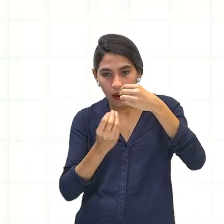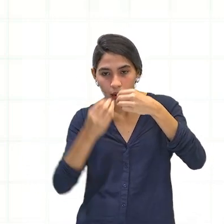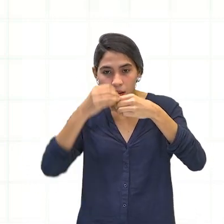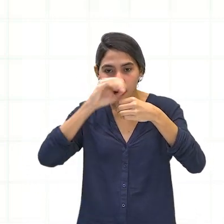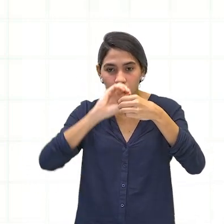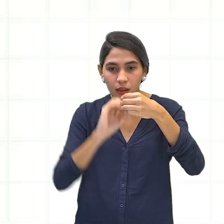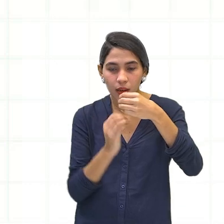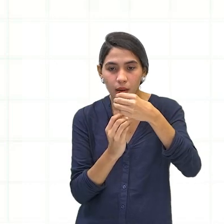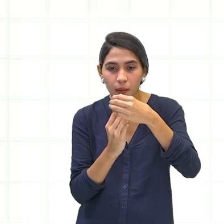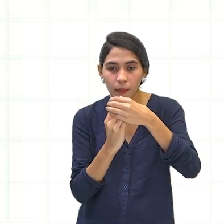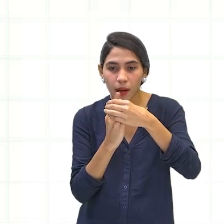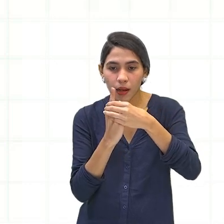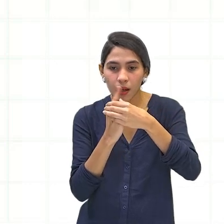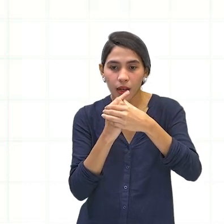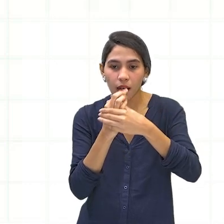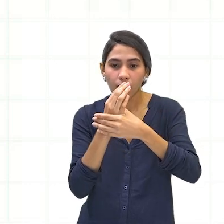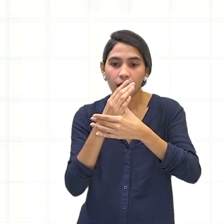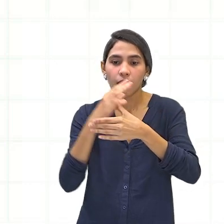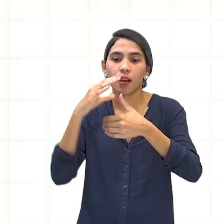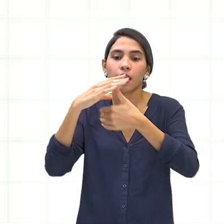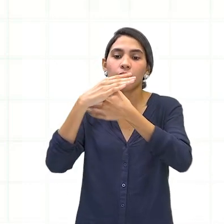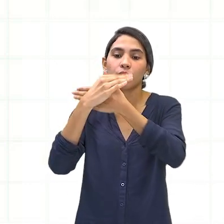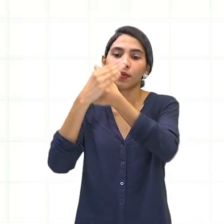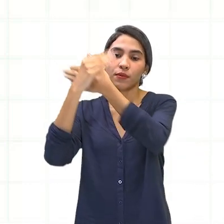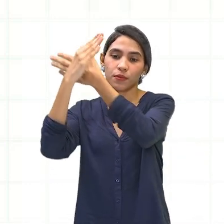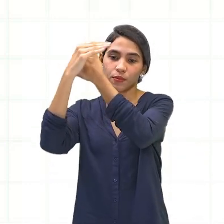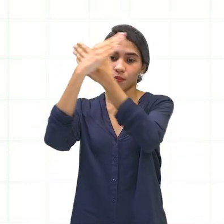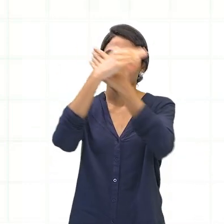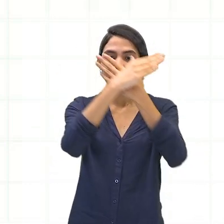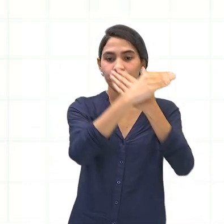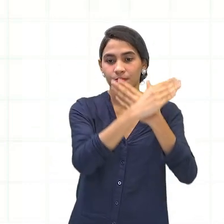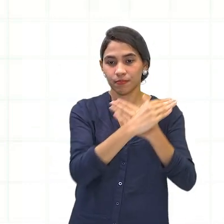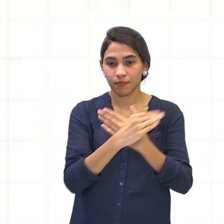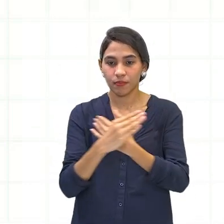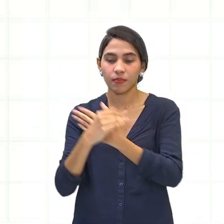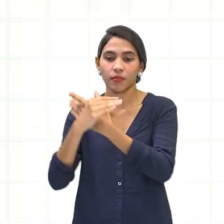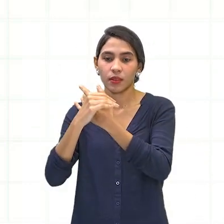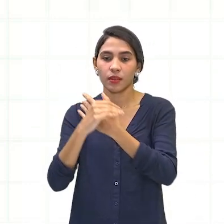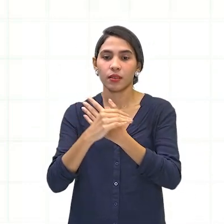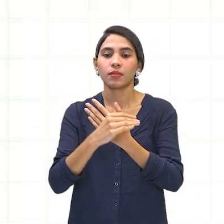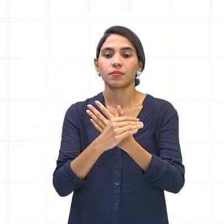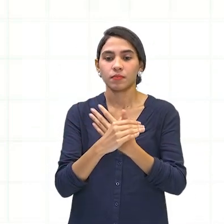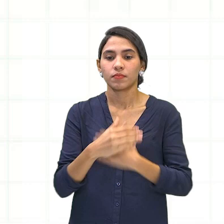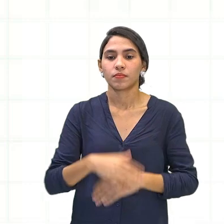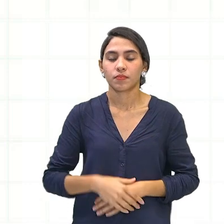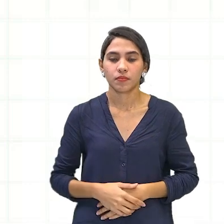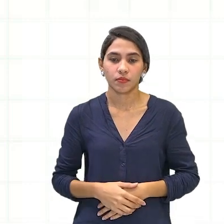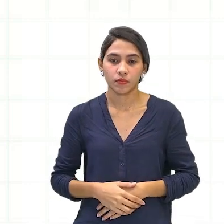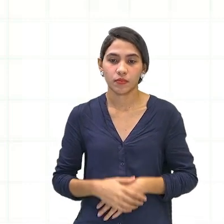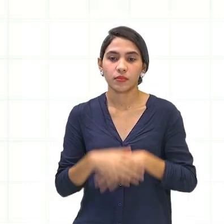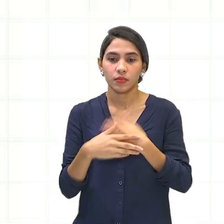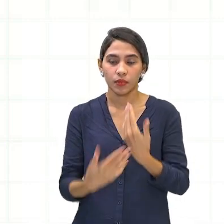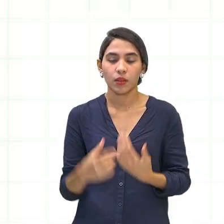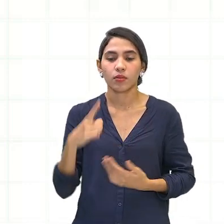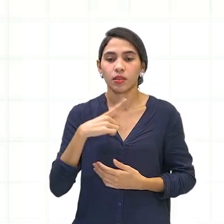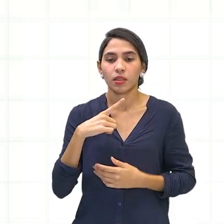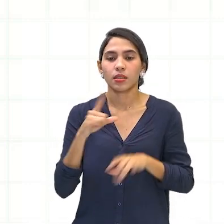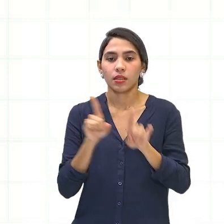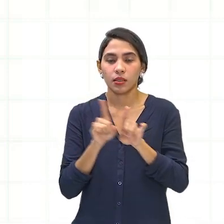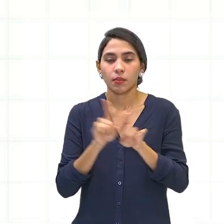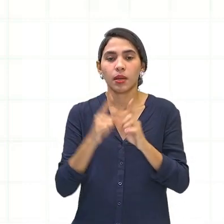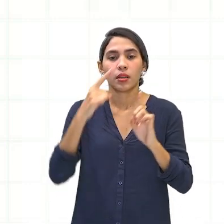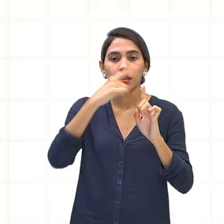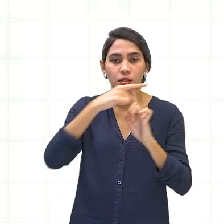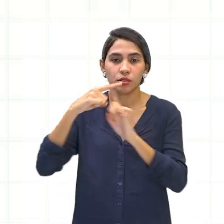ela conseguir sair desse casulo e voar ali como a borboleta nessa fase que a gente observa aí na nossa imagem. Então a gente tem aí